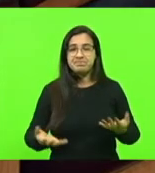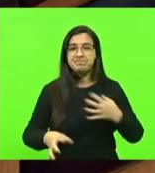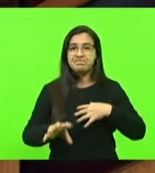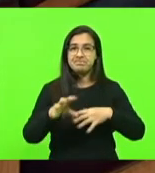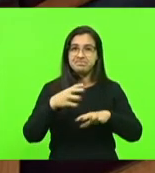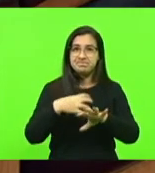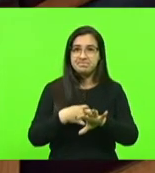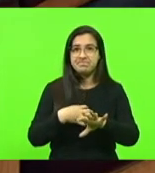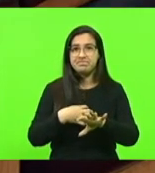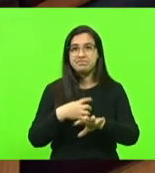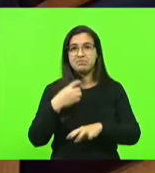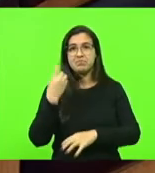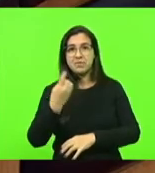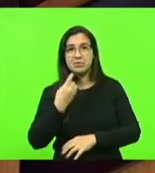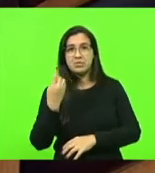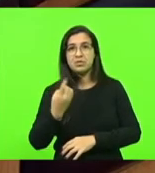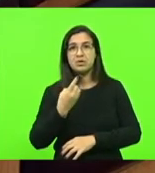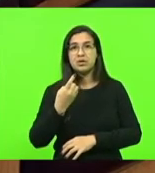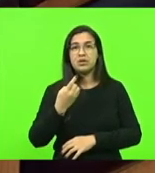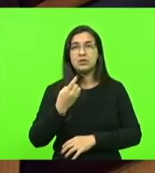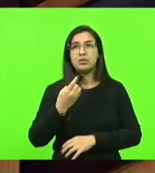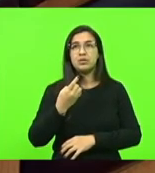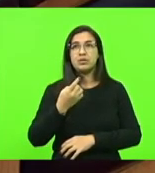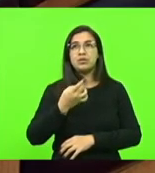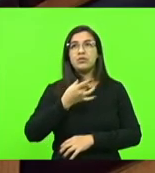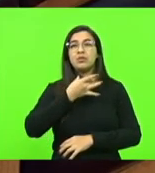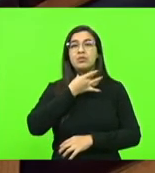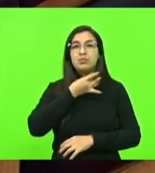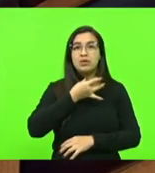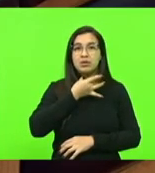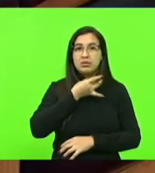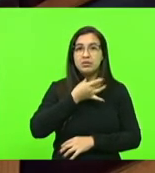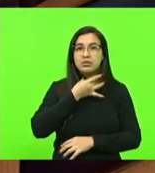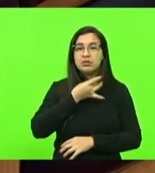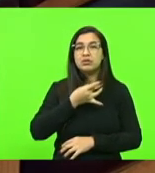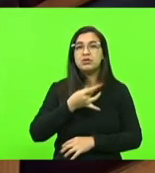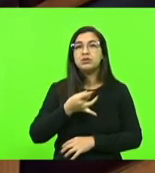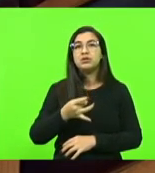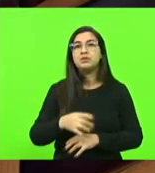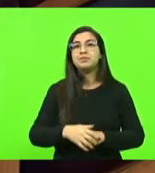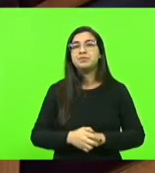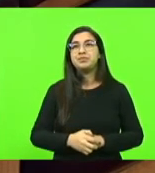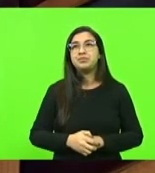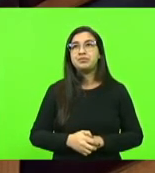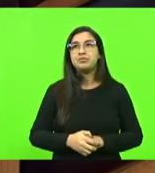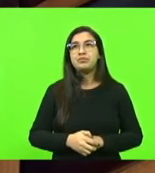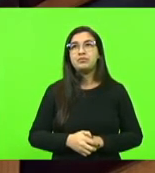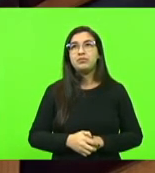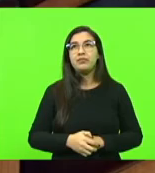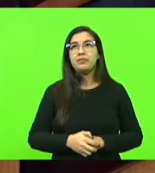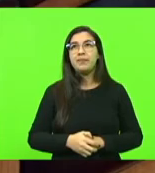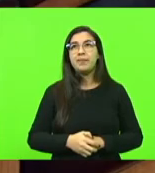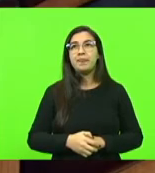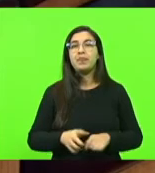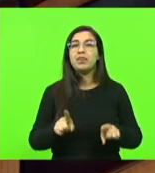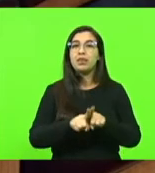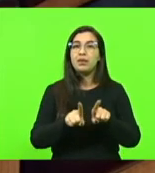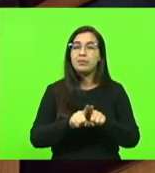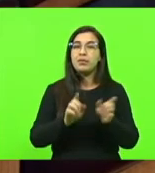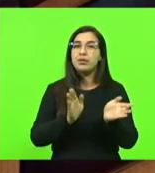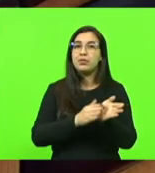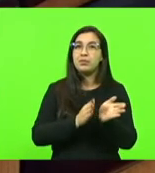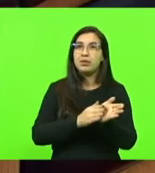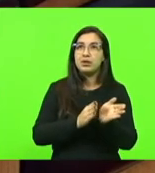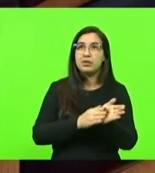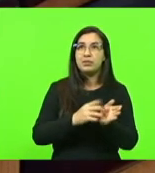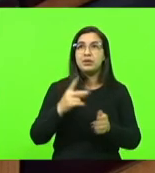ao deputado Cobalcini, né, que fez esse pronunciamento quando estava aqui chegando, e queria parabenizar o